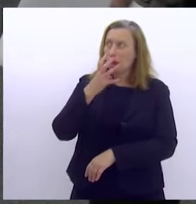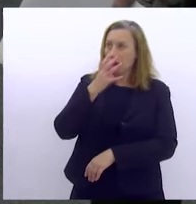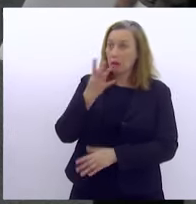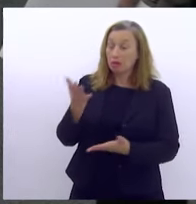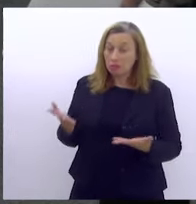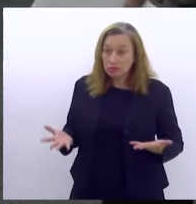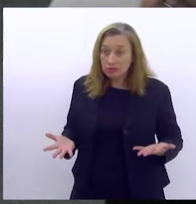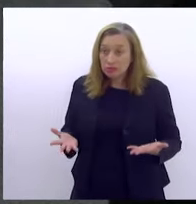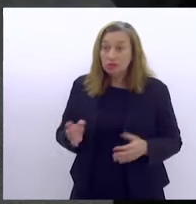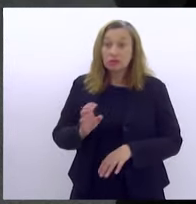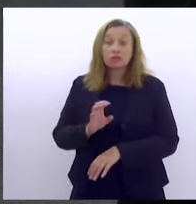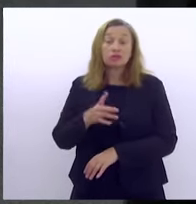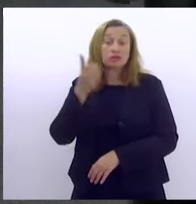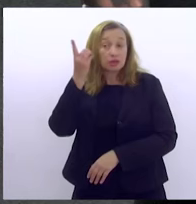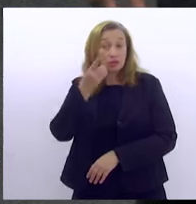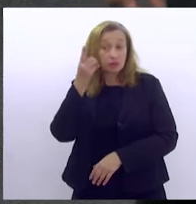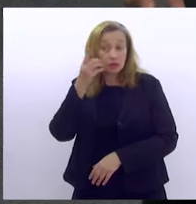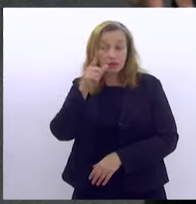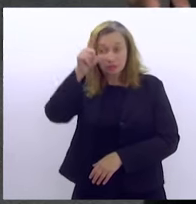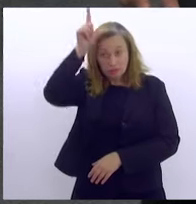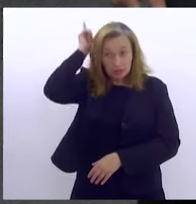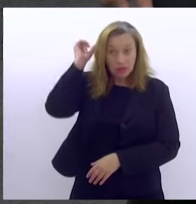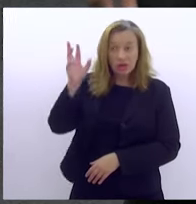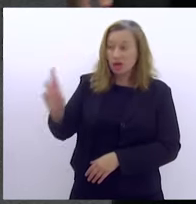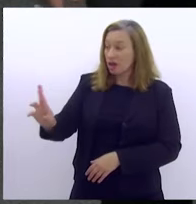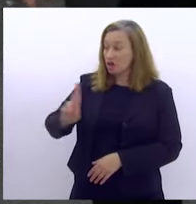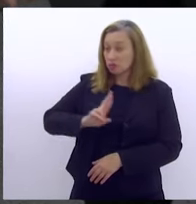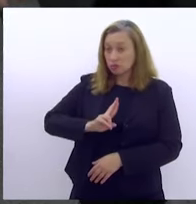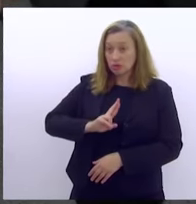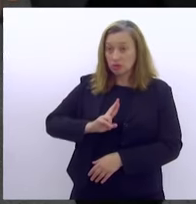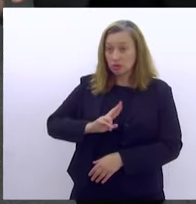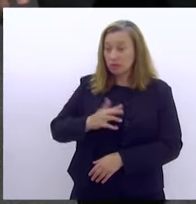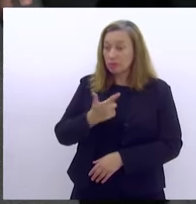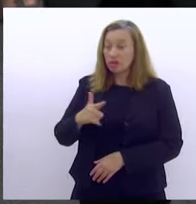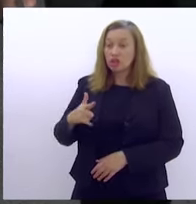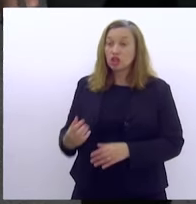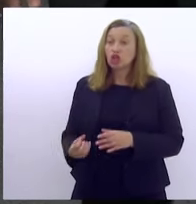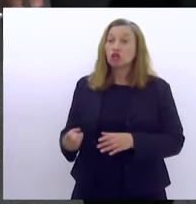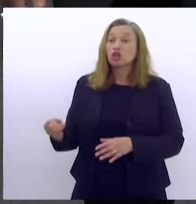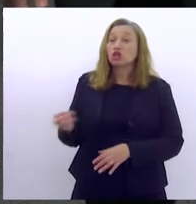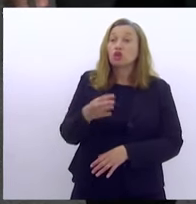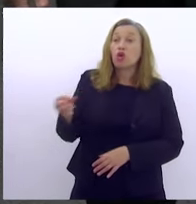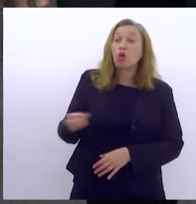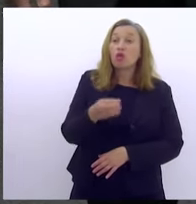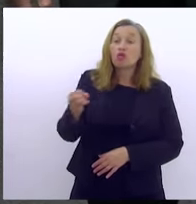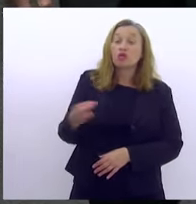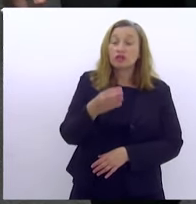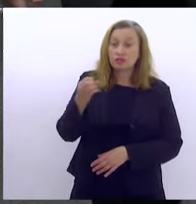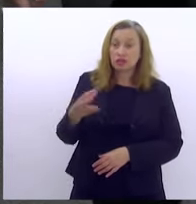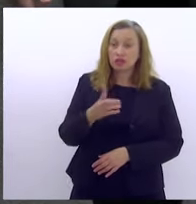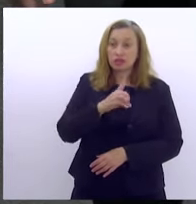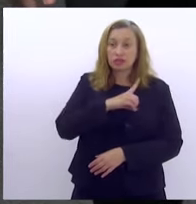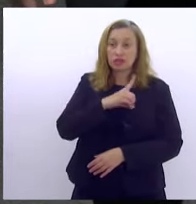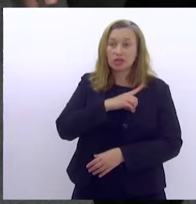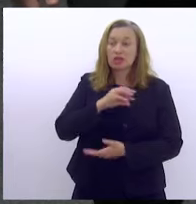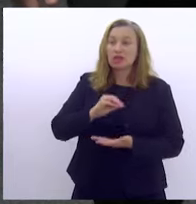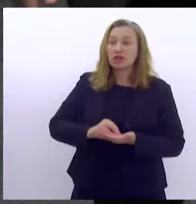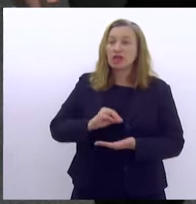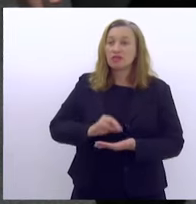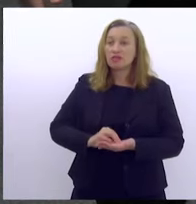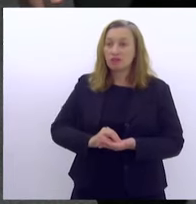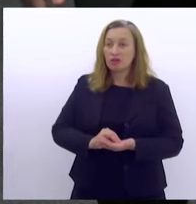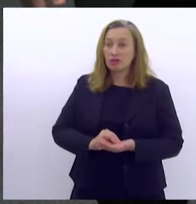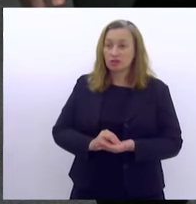Paulo, a resposta é de que não, para não ter novos DECRADs, é a falta de demanda.